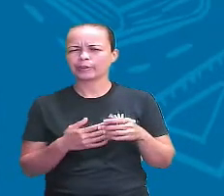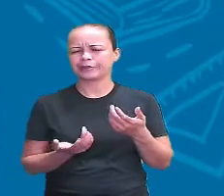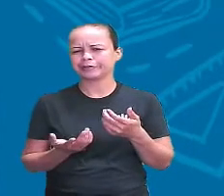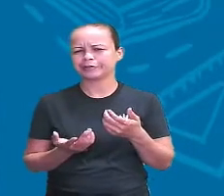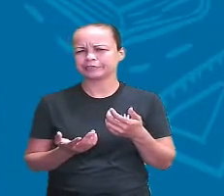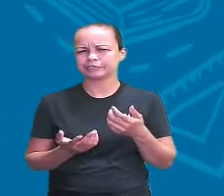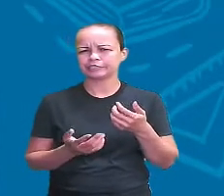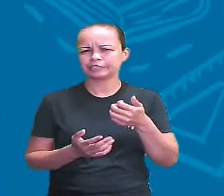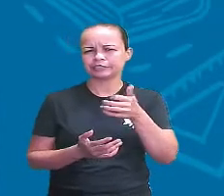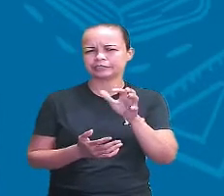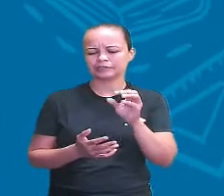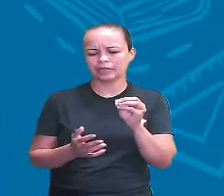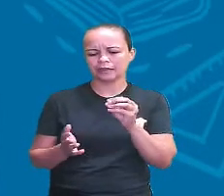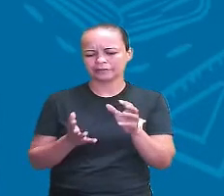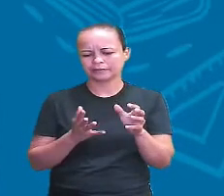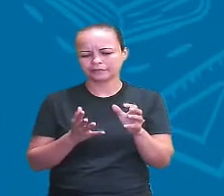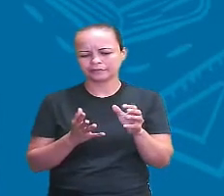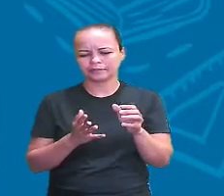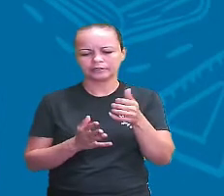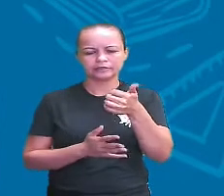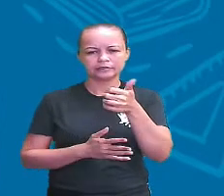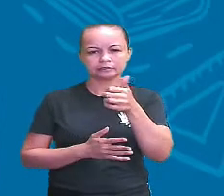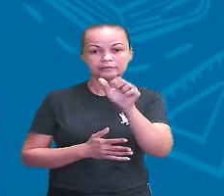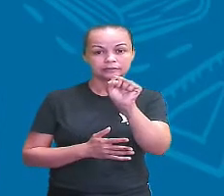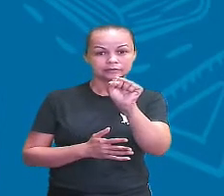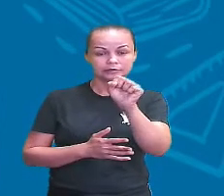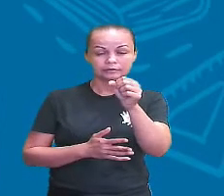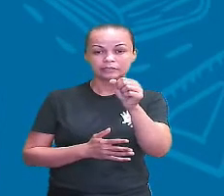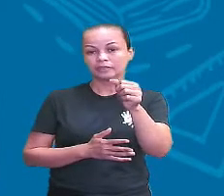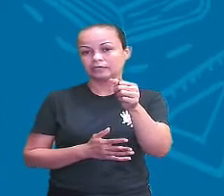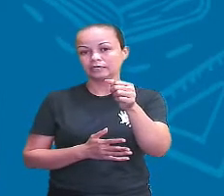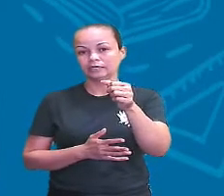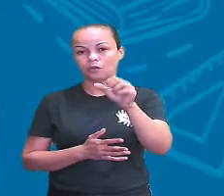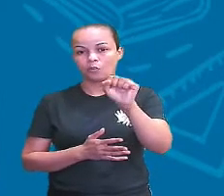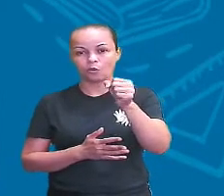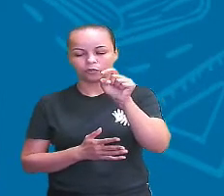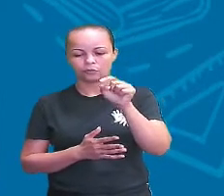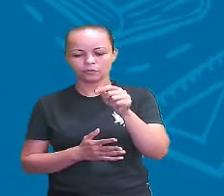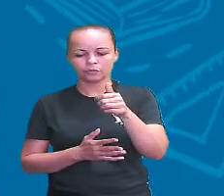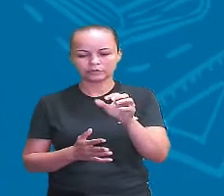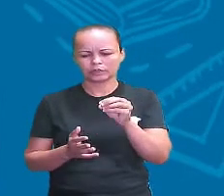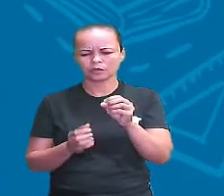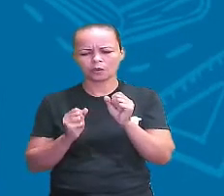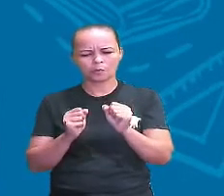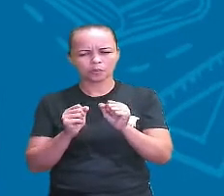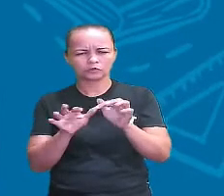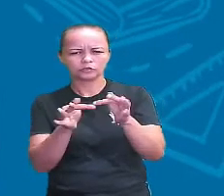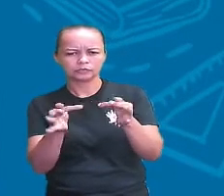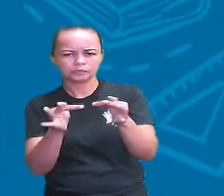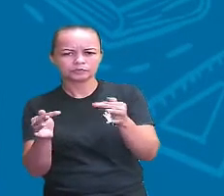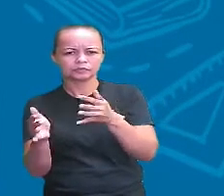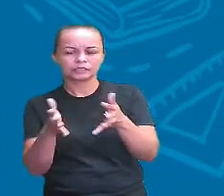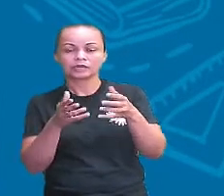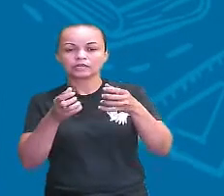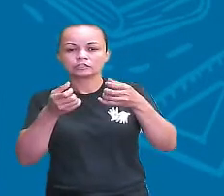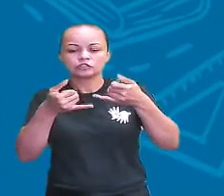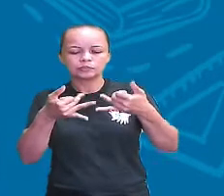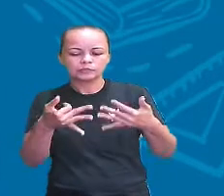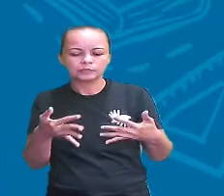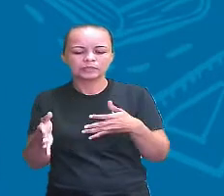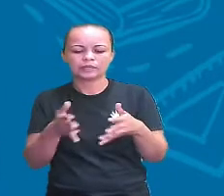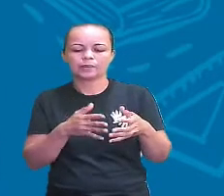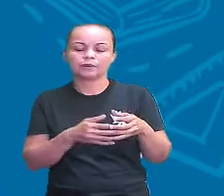vou utilizar o past. Posso ou não. Eu posso simplesmente falar it's 8:10, it's 8:10, para